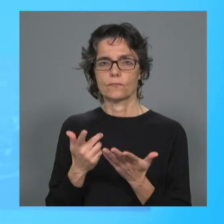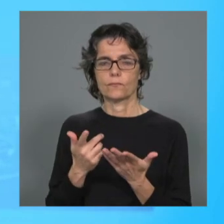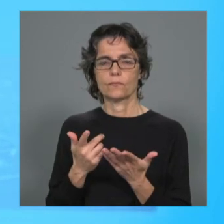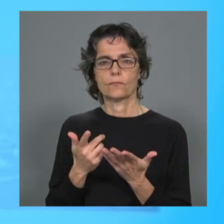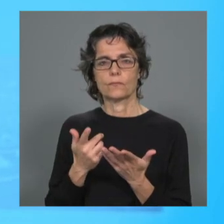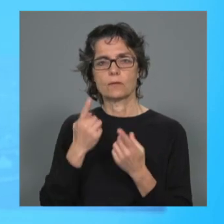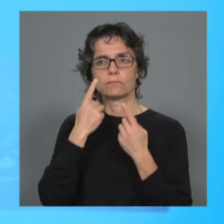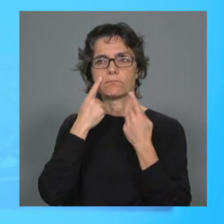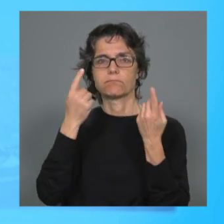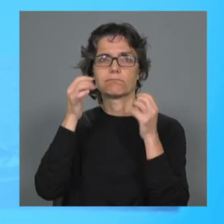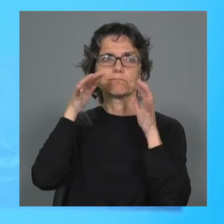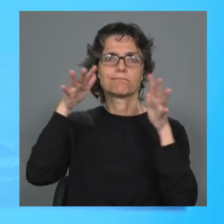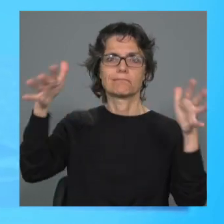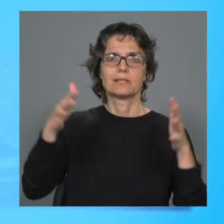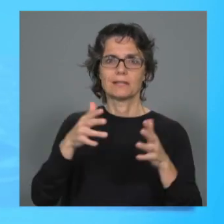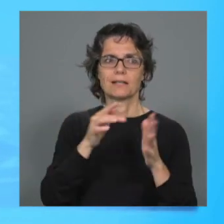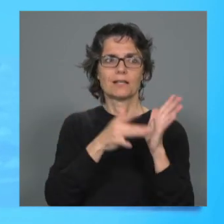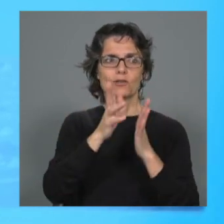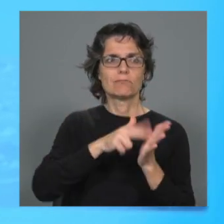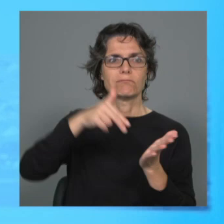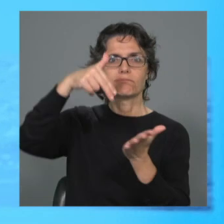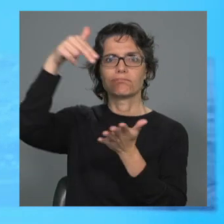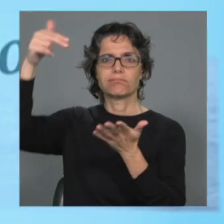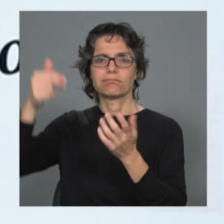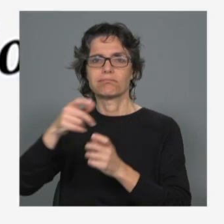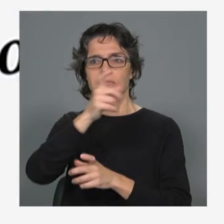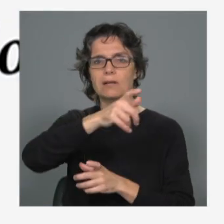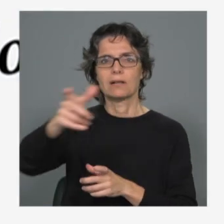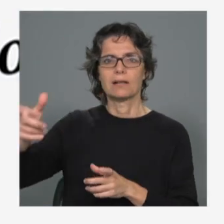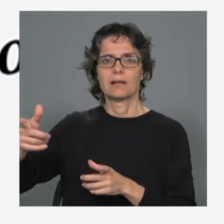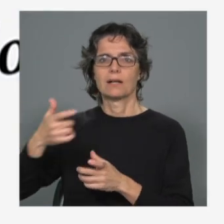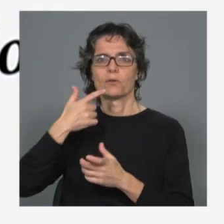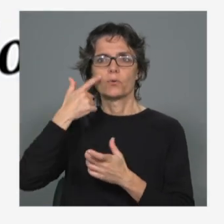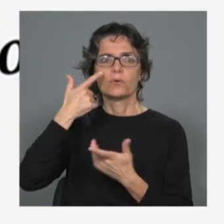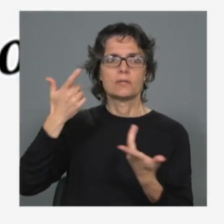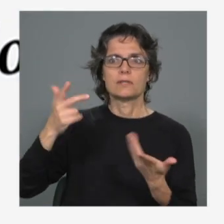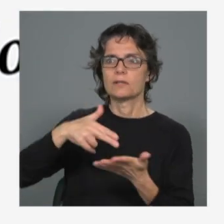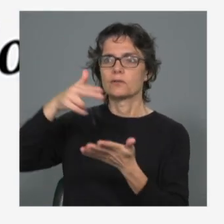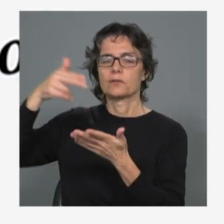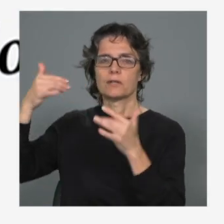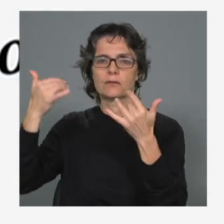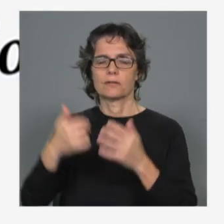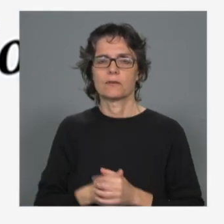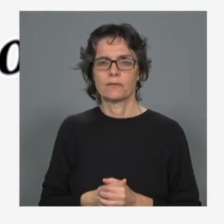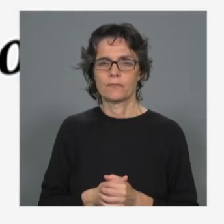notícia da ressurreição, não é? Aos gentios encheram-se de alegria e glorificavam a palavra do Senhor.